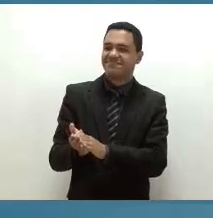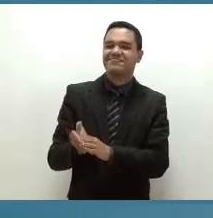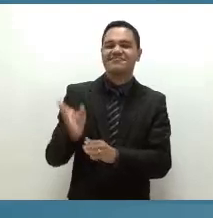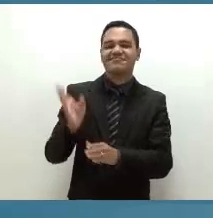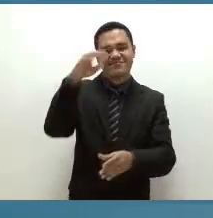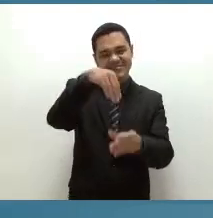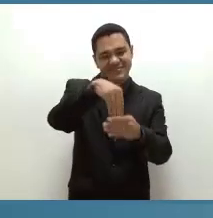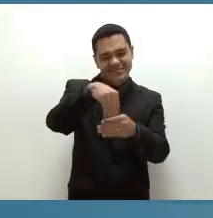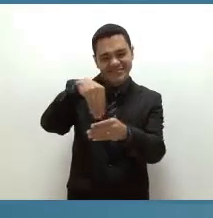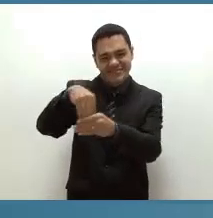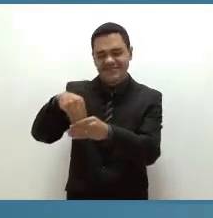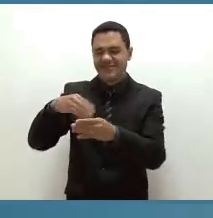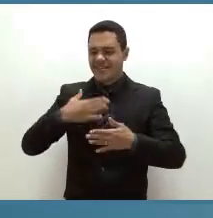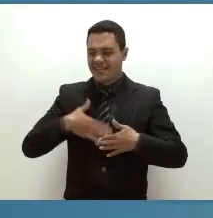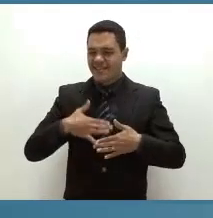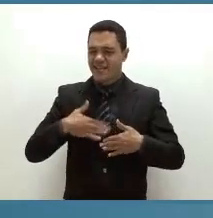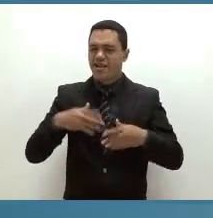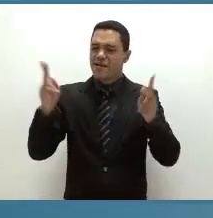harmônica, pacífica.